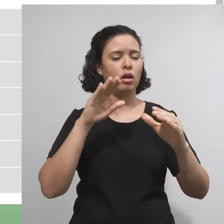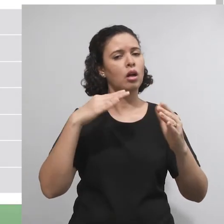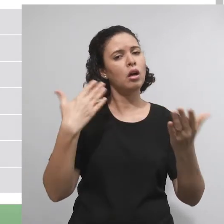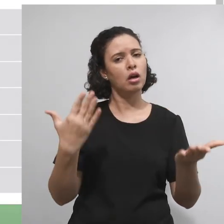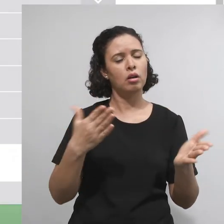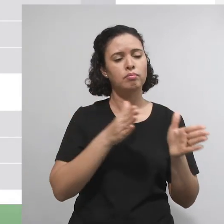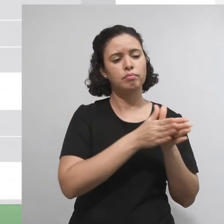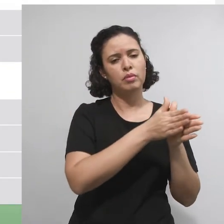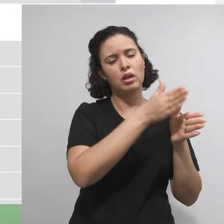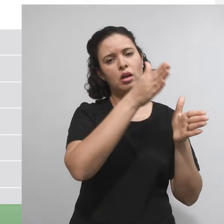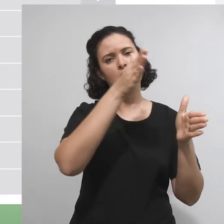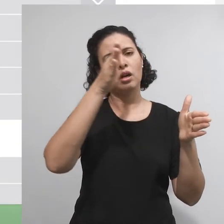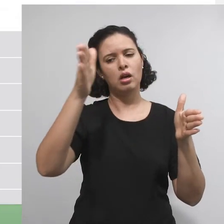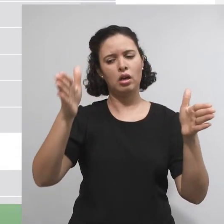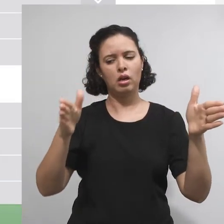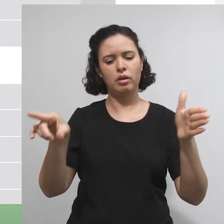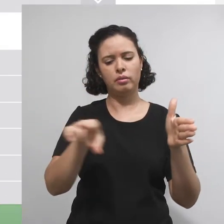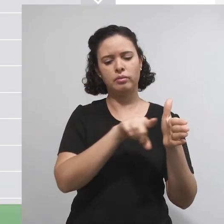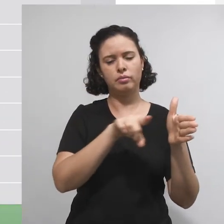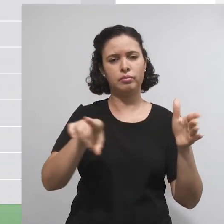ao longo da